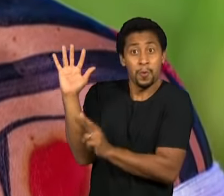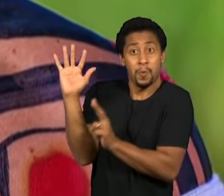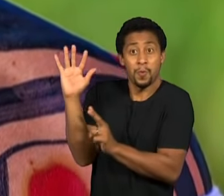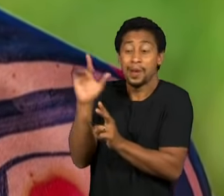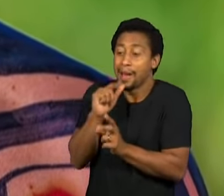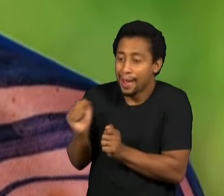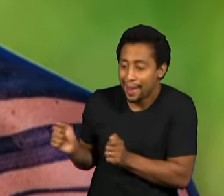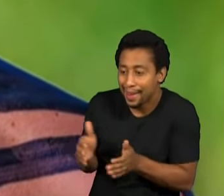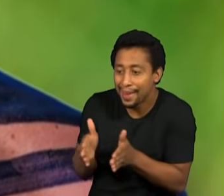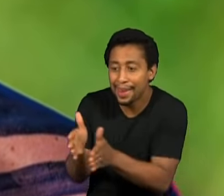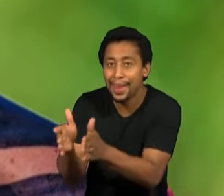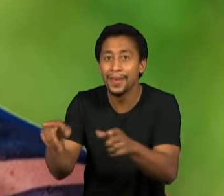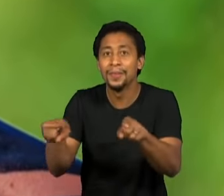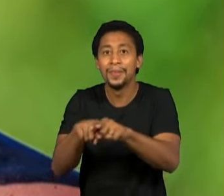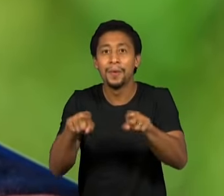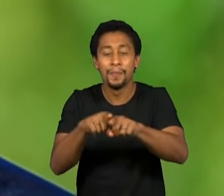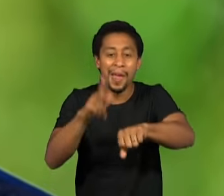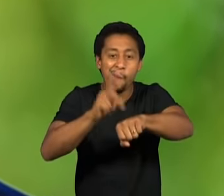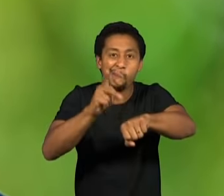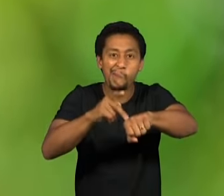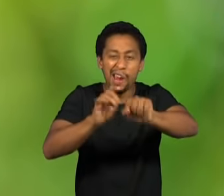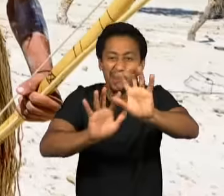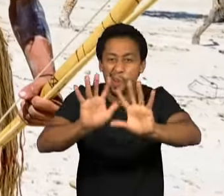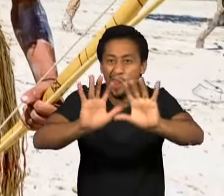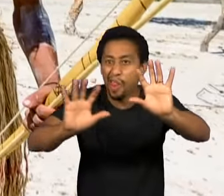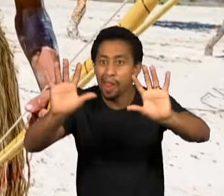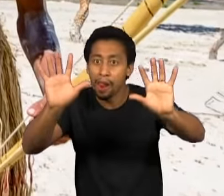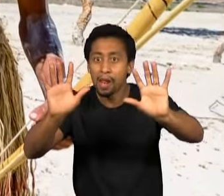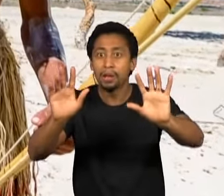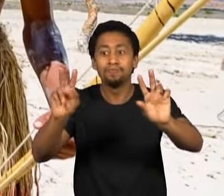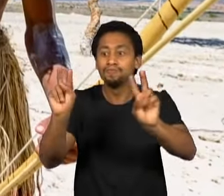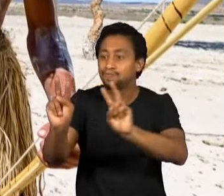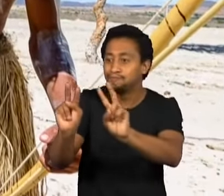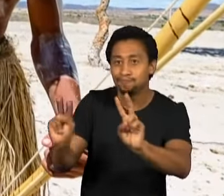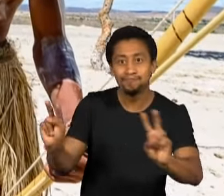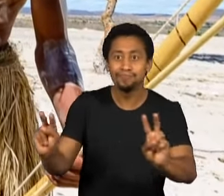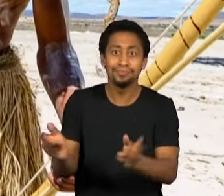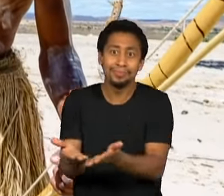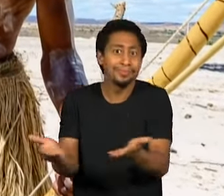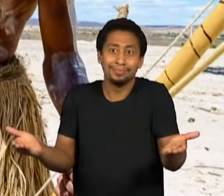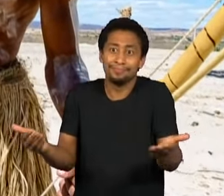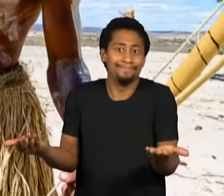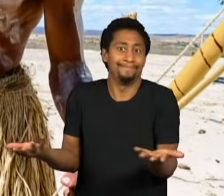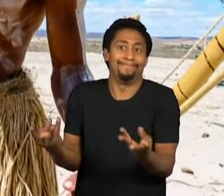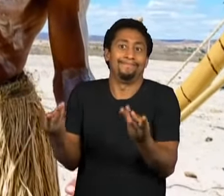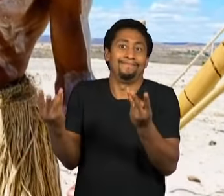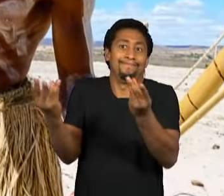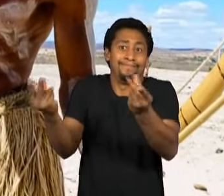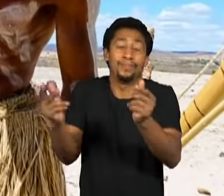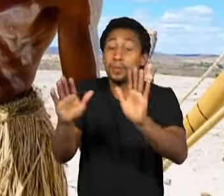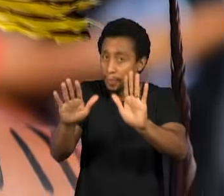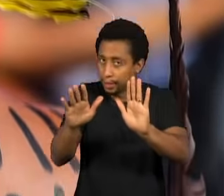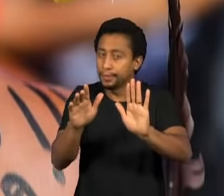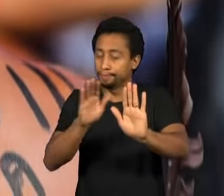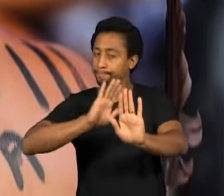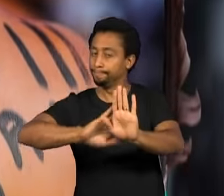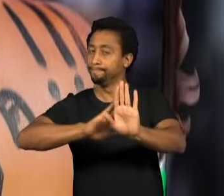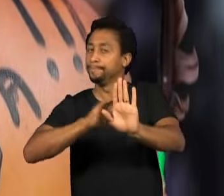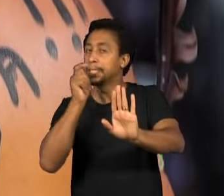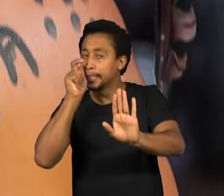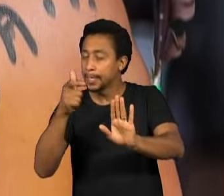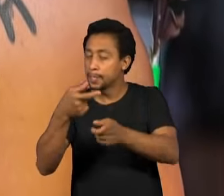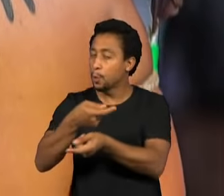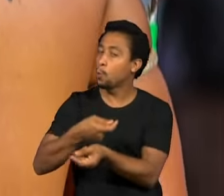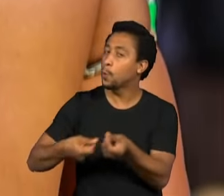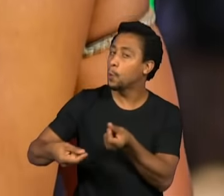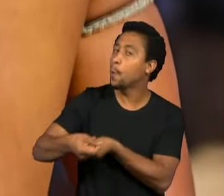eles preservaram e estão preservando até hoje. Então tem uma questão econômica. Quando você fala de uma questão econômica, se você for ver a demarcação do Parque